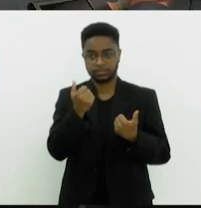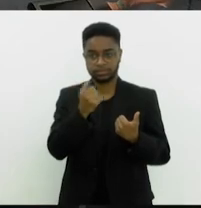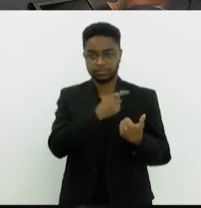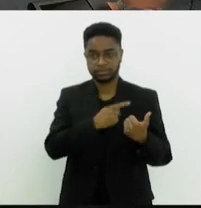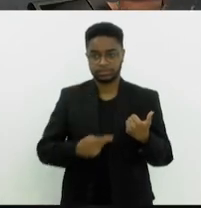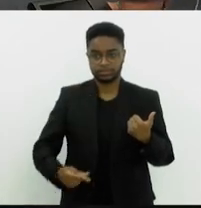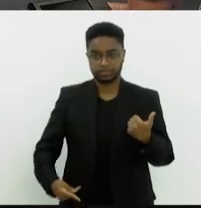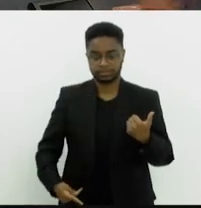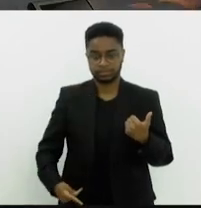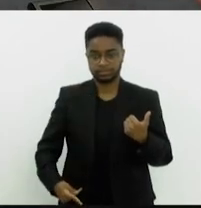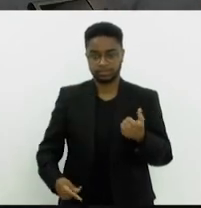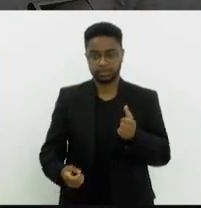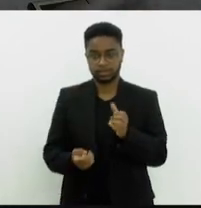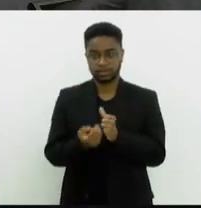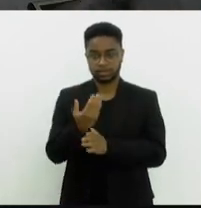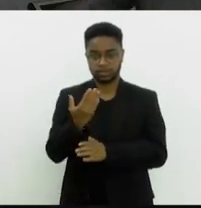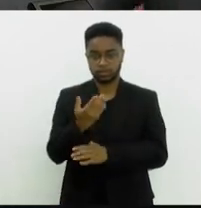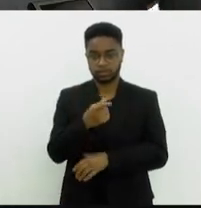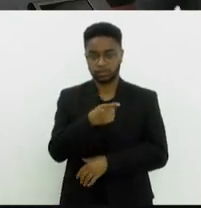vice-presidente, autora.